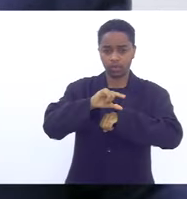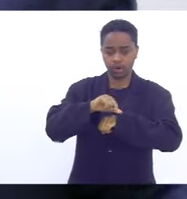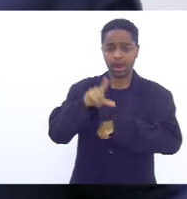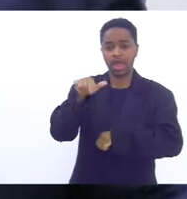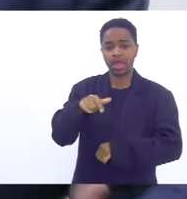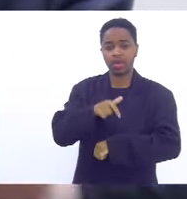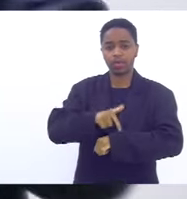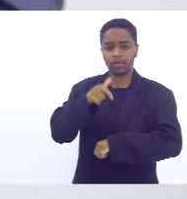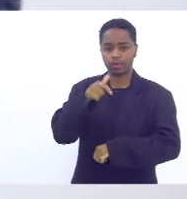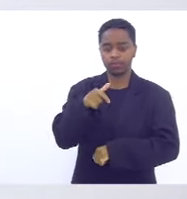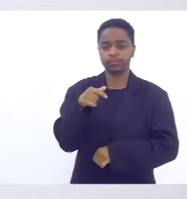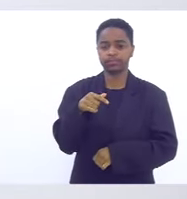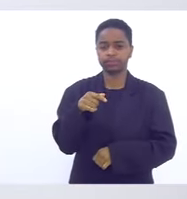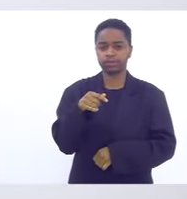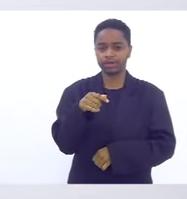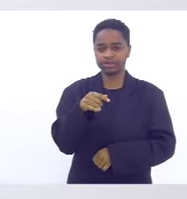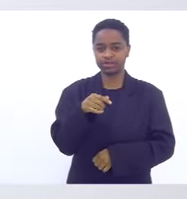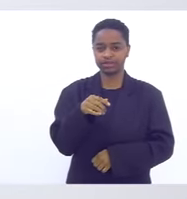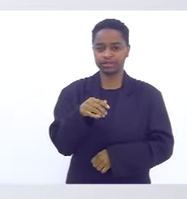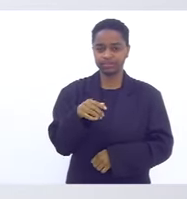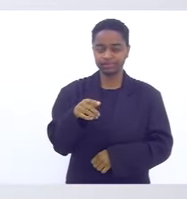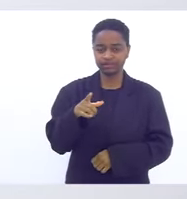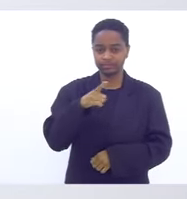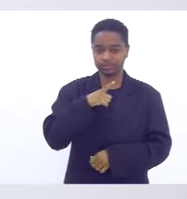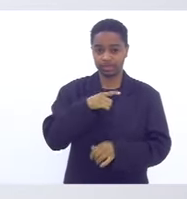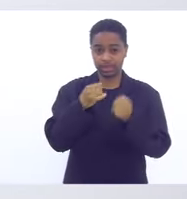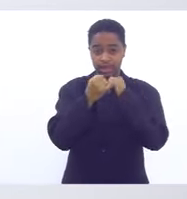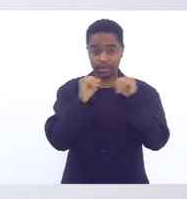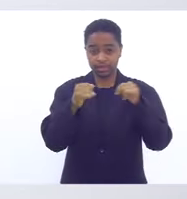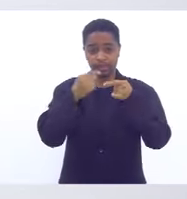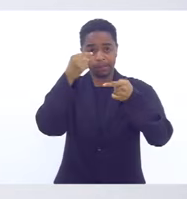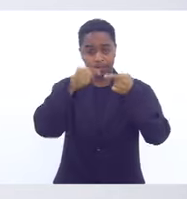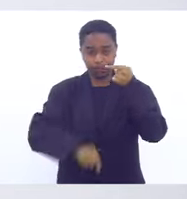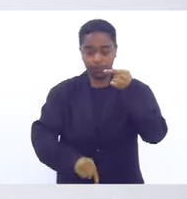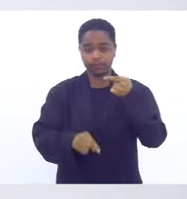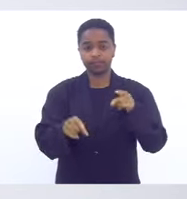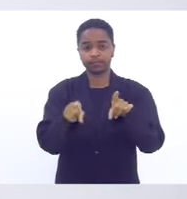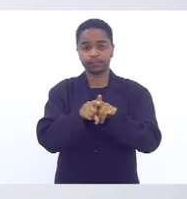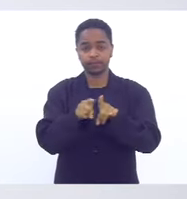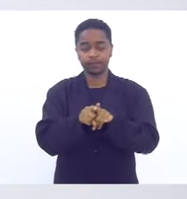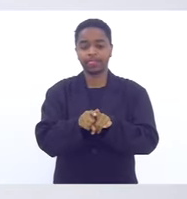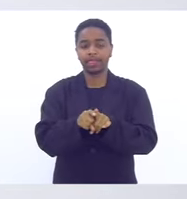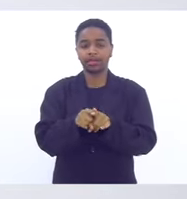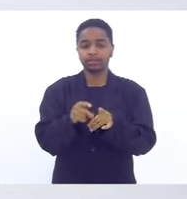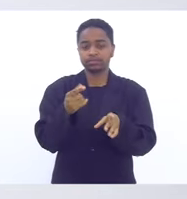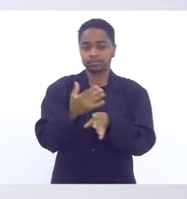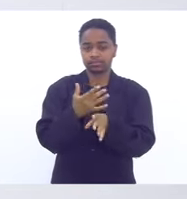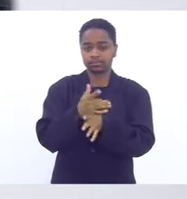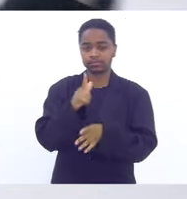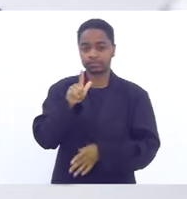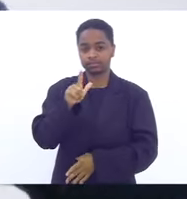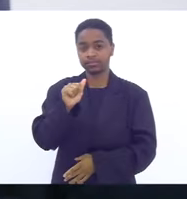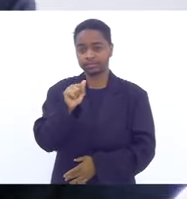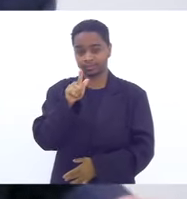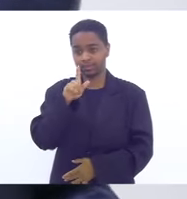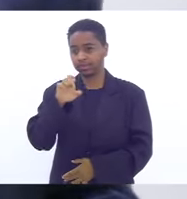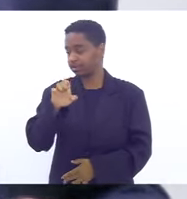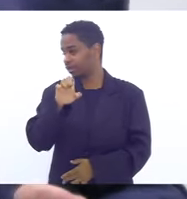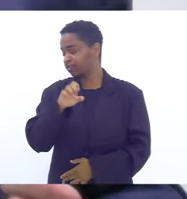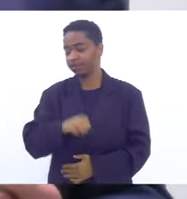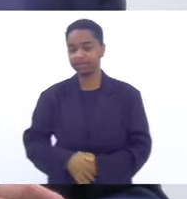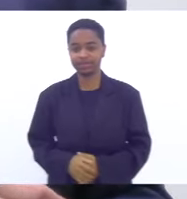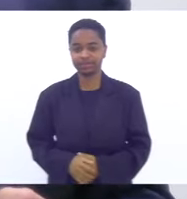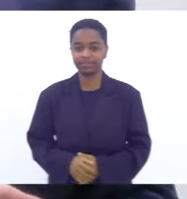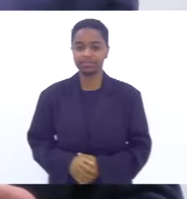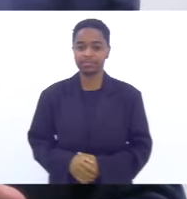da cidade. Então, com isso, a energia da cidade toda cai. Como no município de Laje do Muriaé, uma empresa que se instalou lá nos